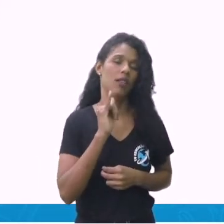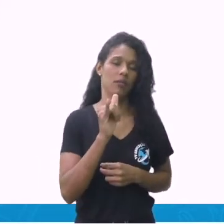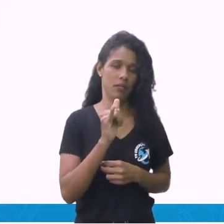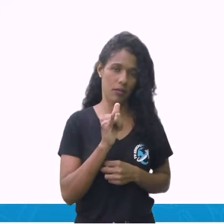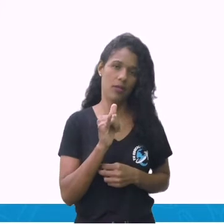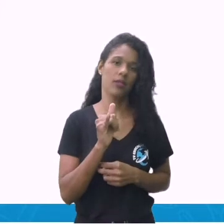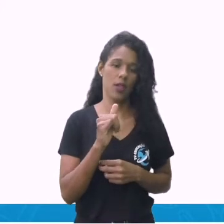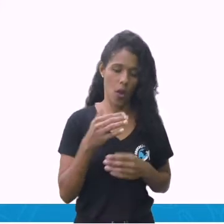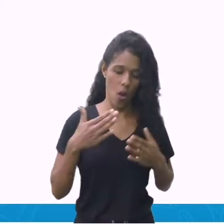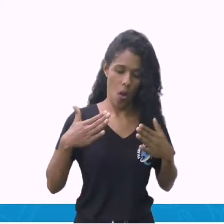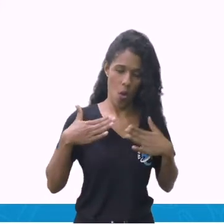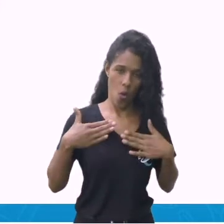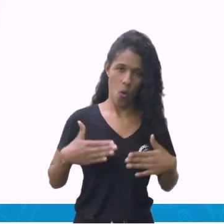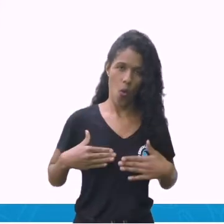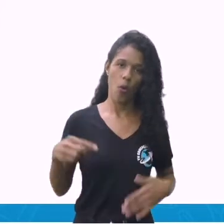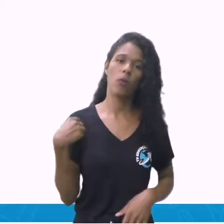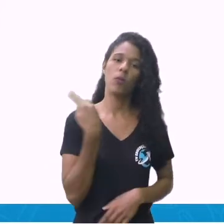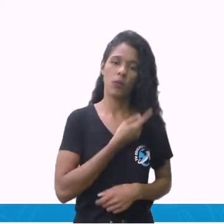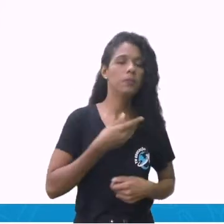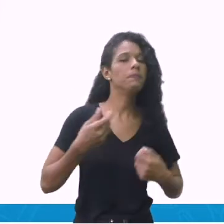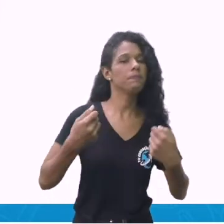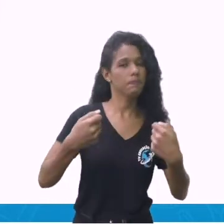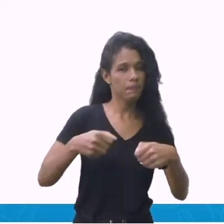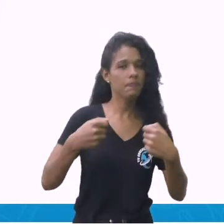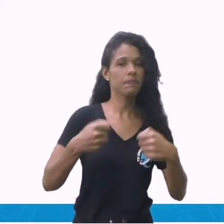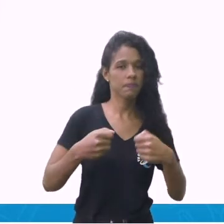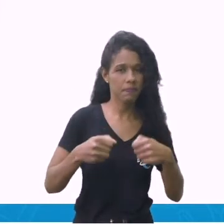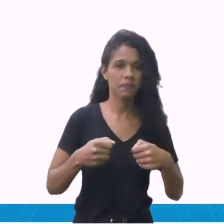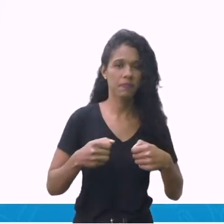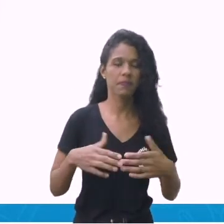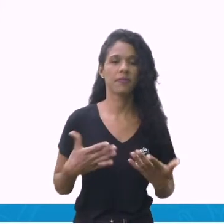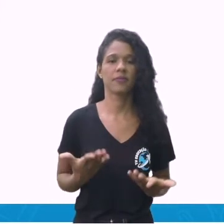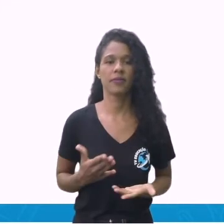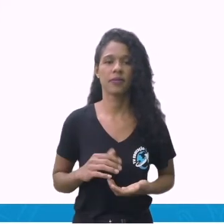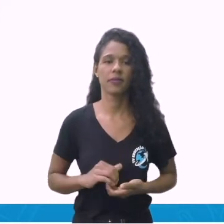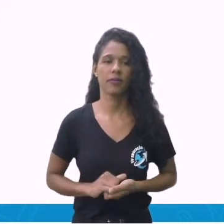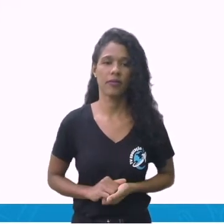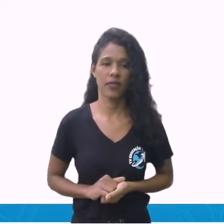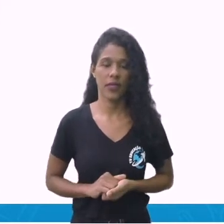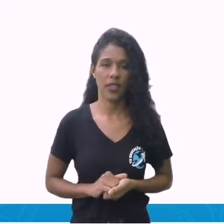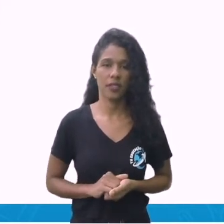energia, principalmente para o organismo.